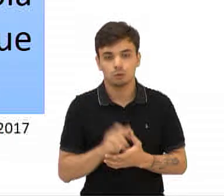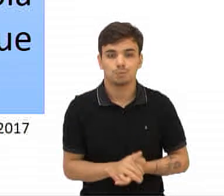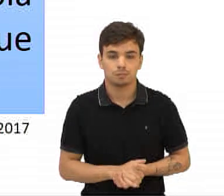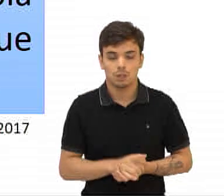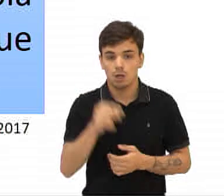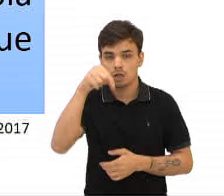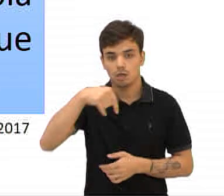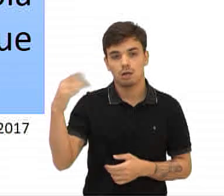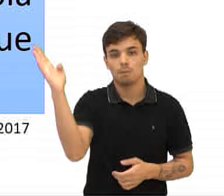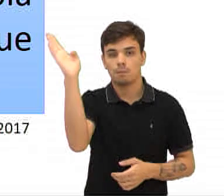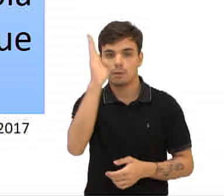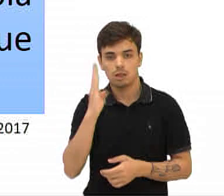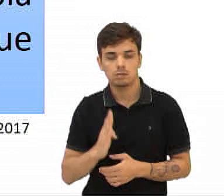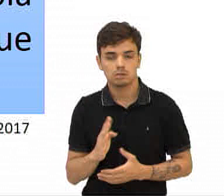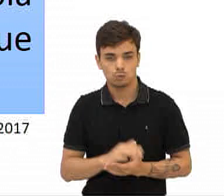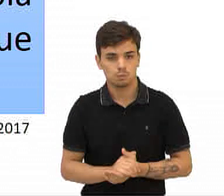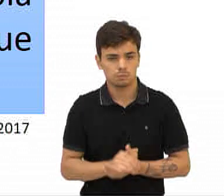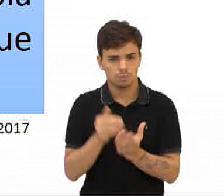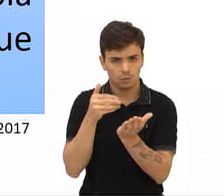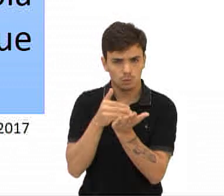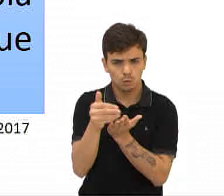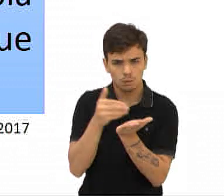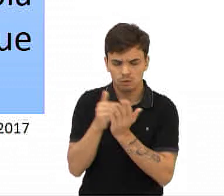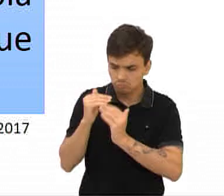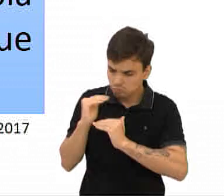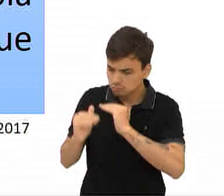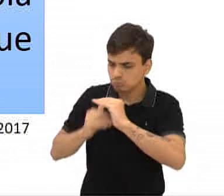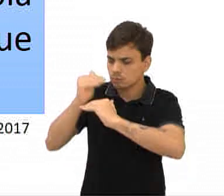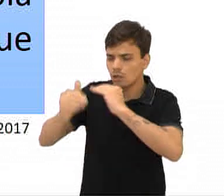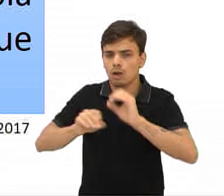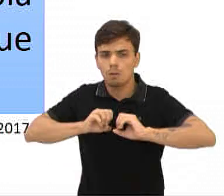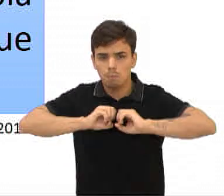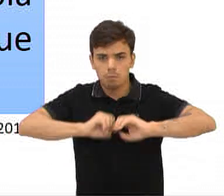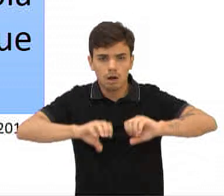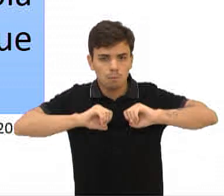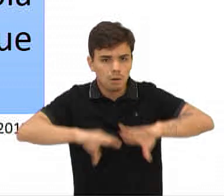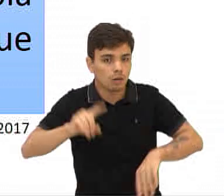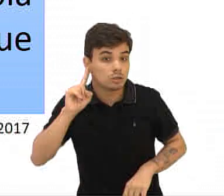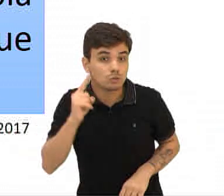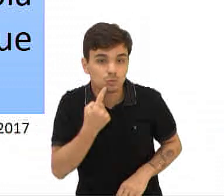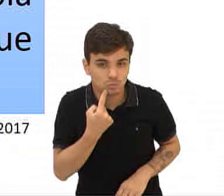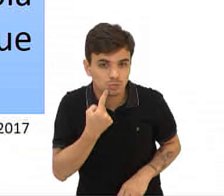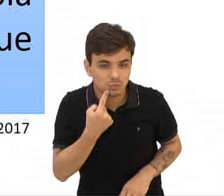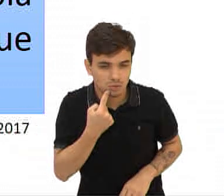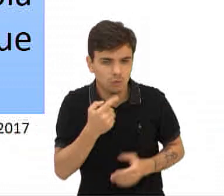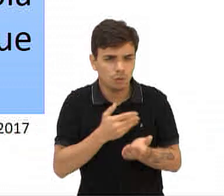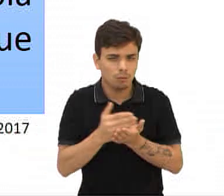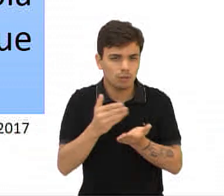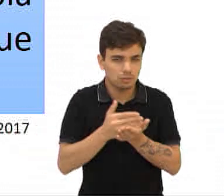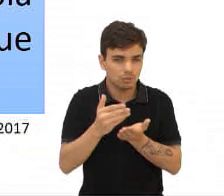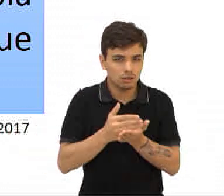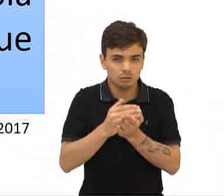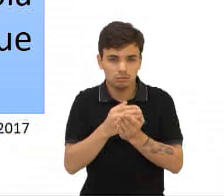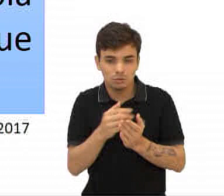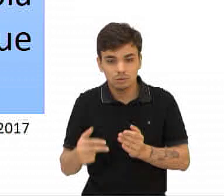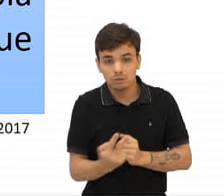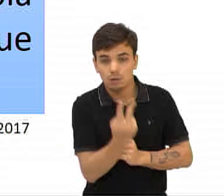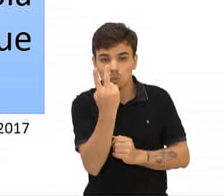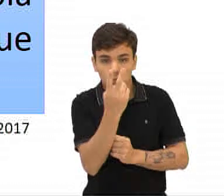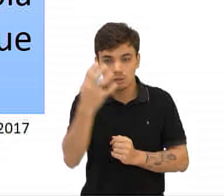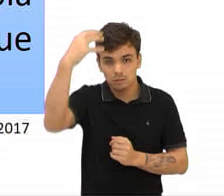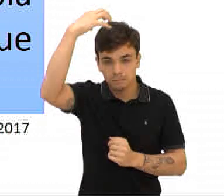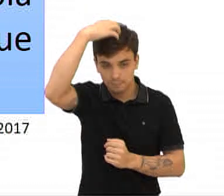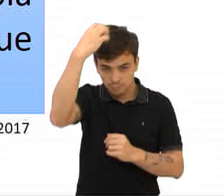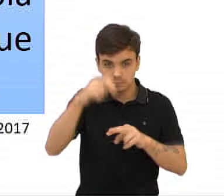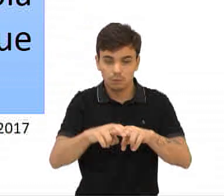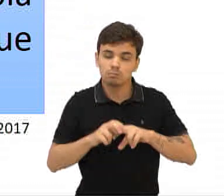No Brasil, o início do processo de educação de surdos remonta ao segundo reinado. No